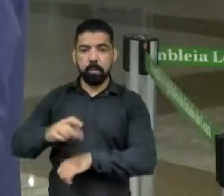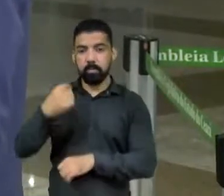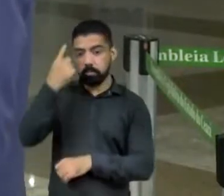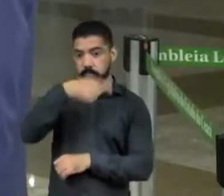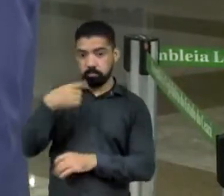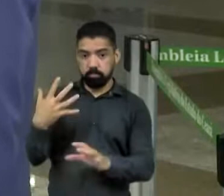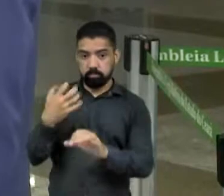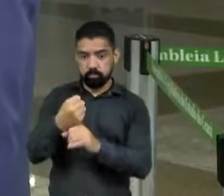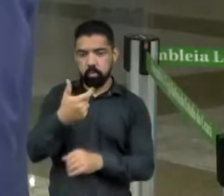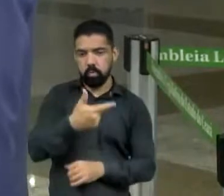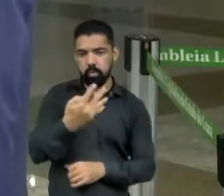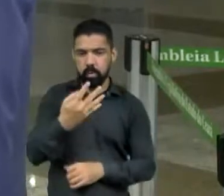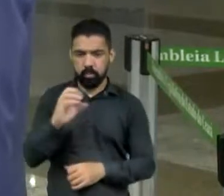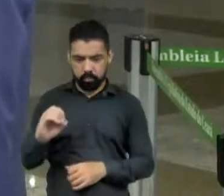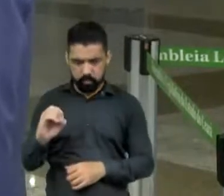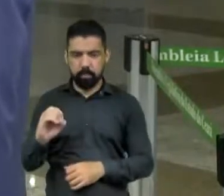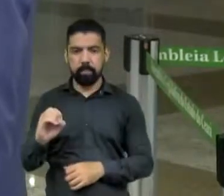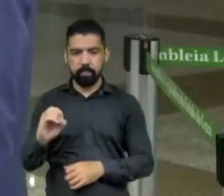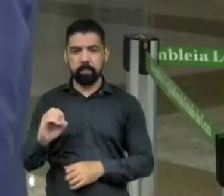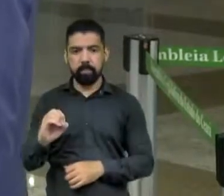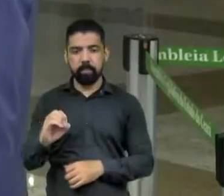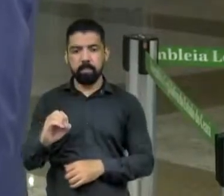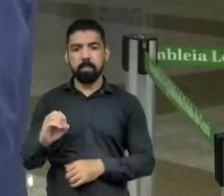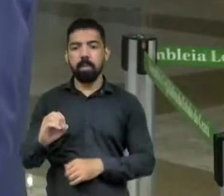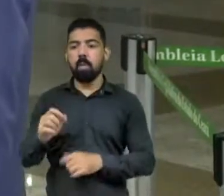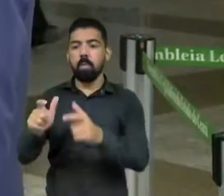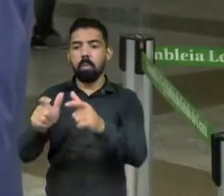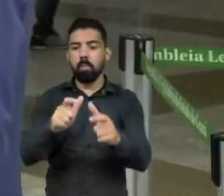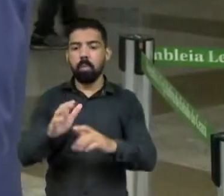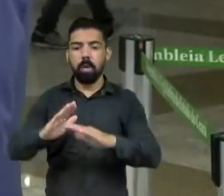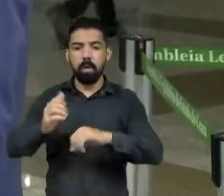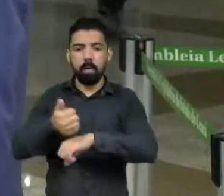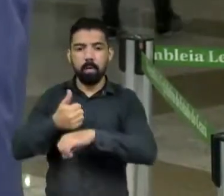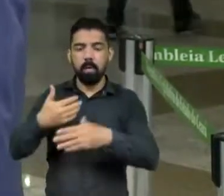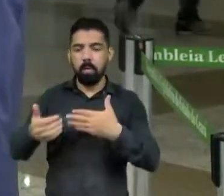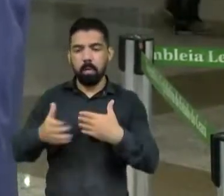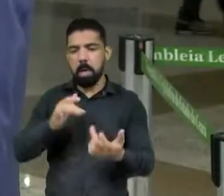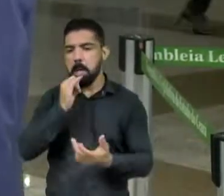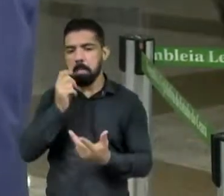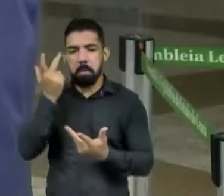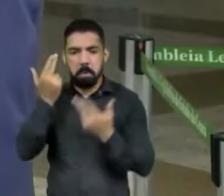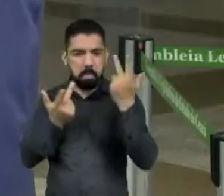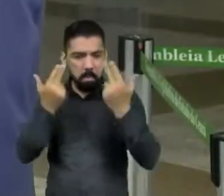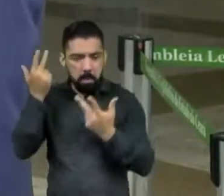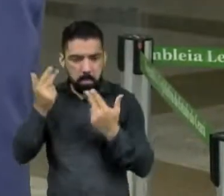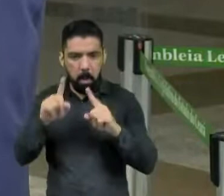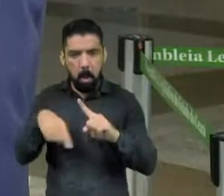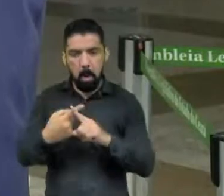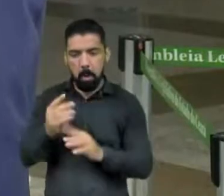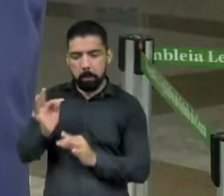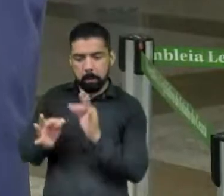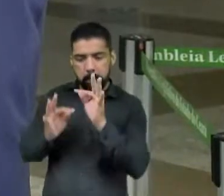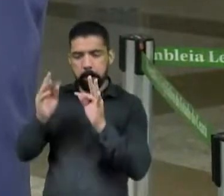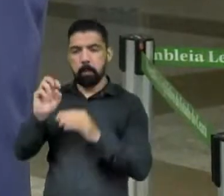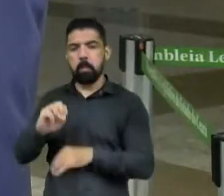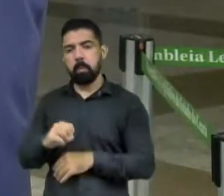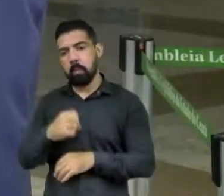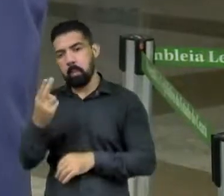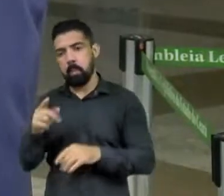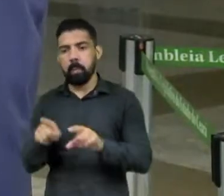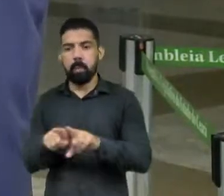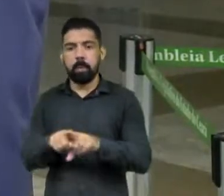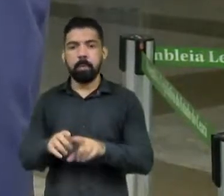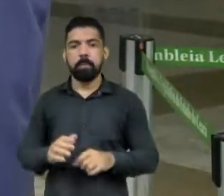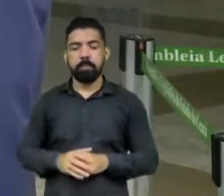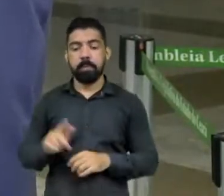os jovens em várias linhas, né? Seja na área da beleza, na área da tecnologia, na área da